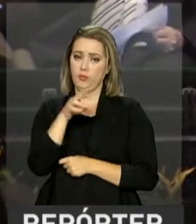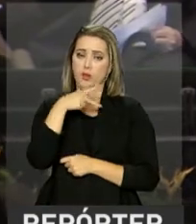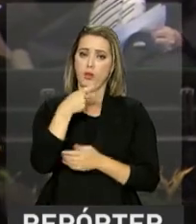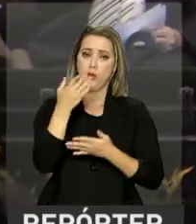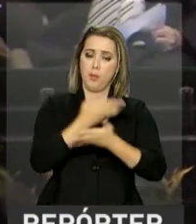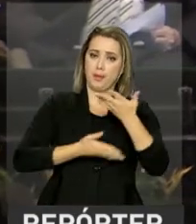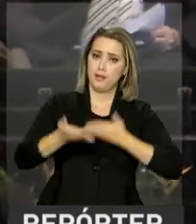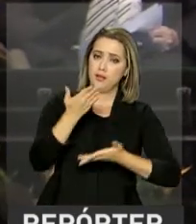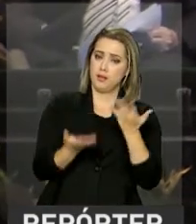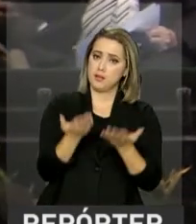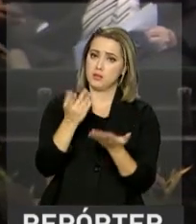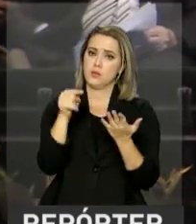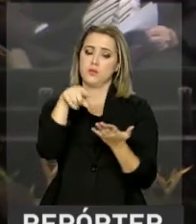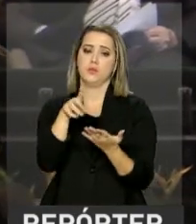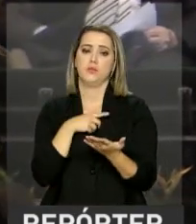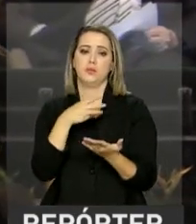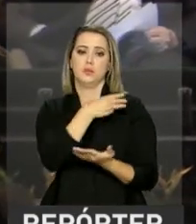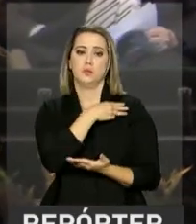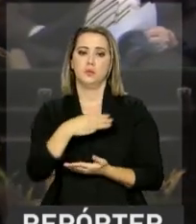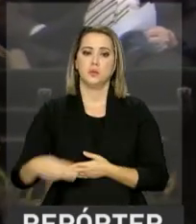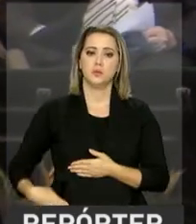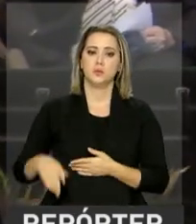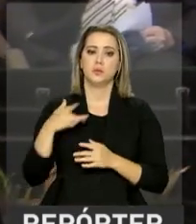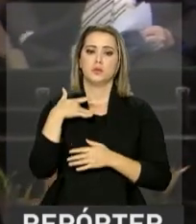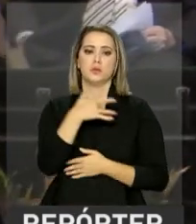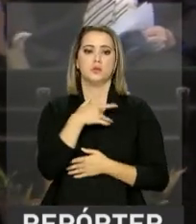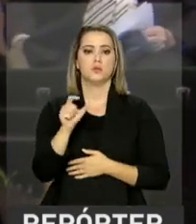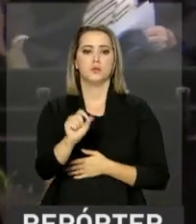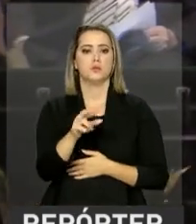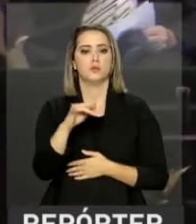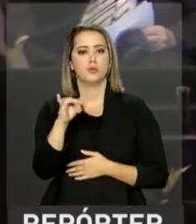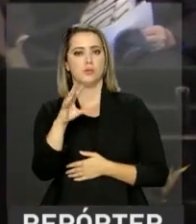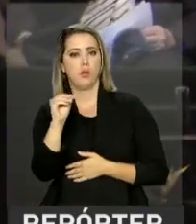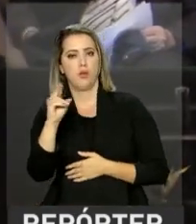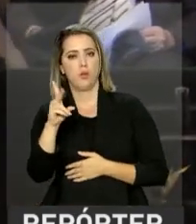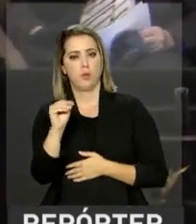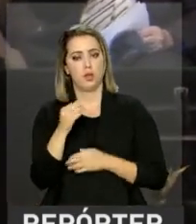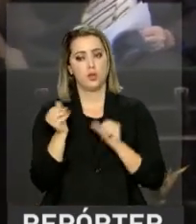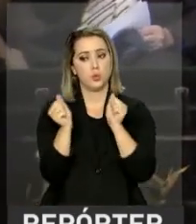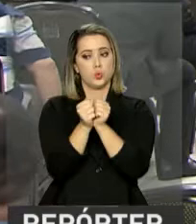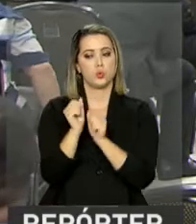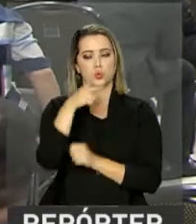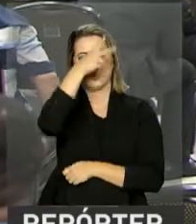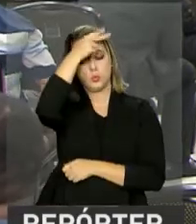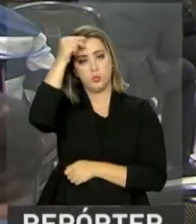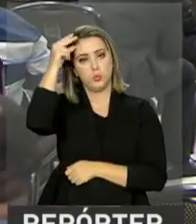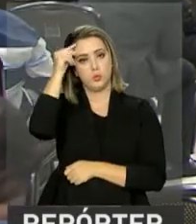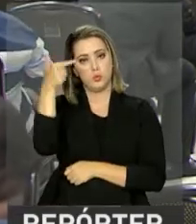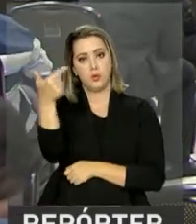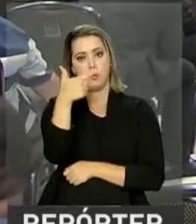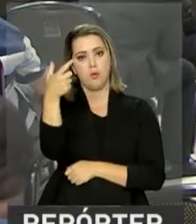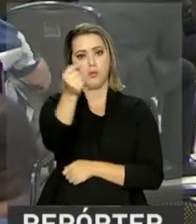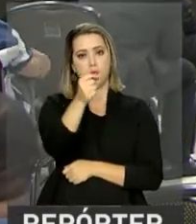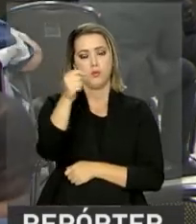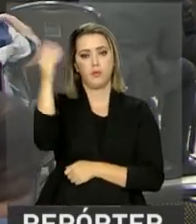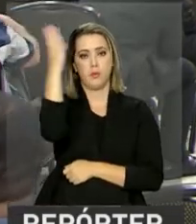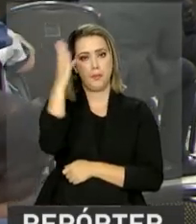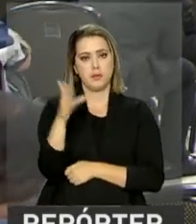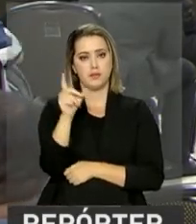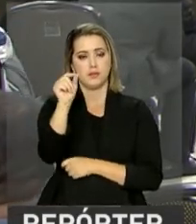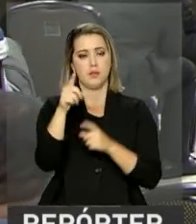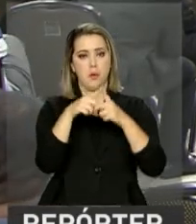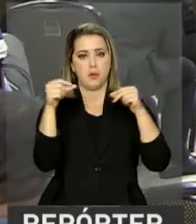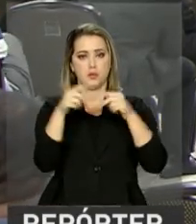foi feito pelo ministro da Saúde, Ricardo Barros, durante a participação de encontro com prefeitos, a 20ª Marcha à Brasília em defesa